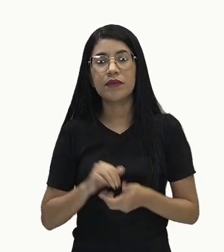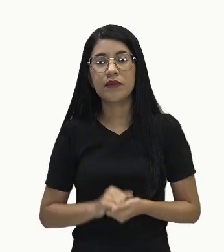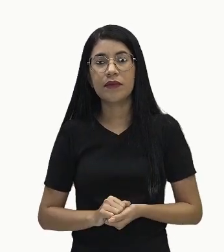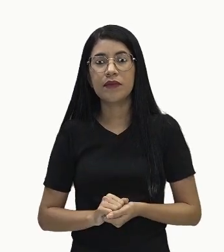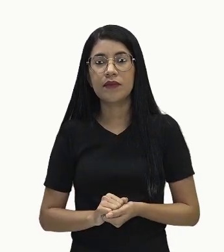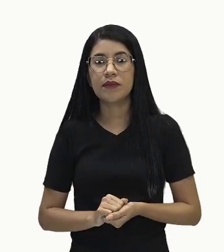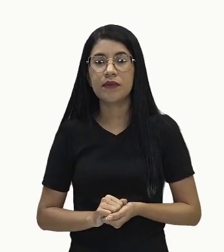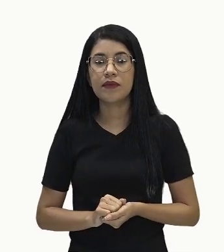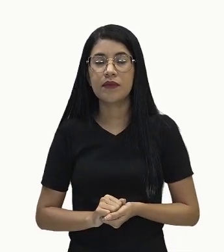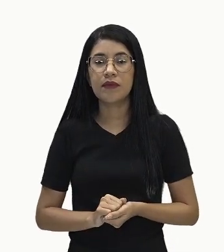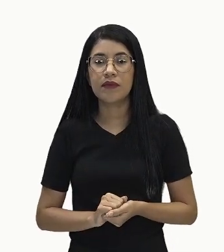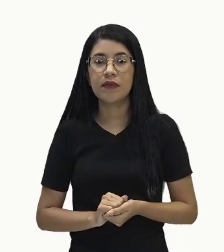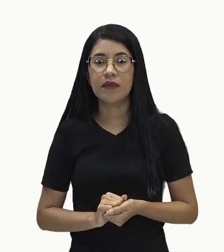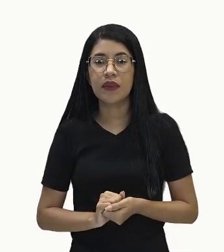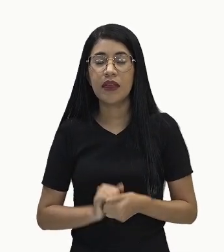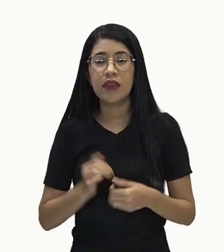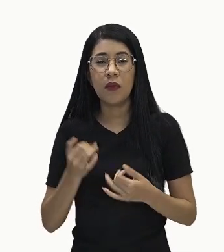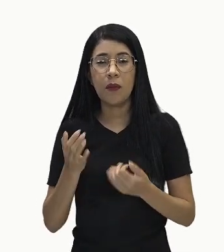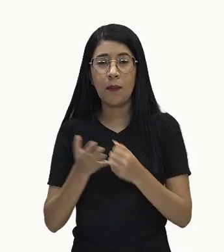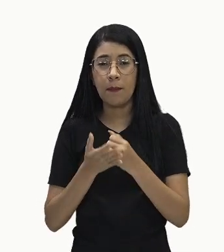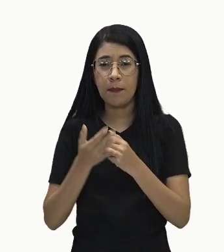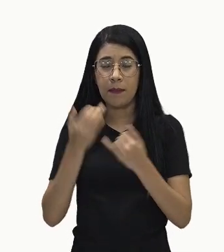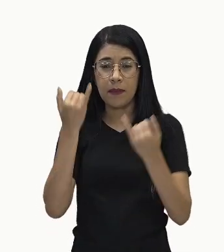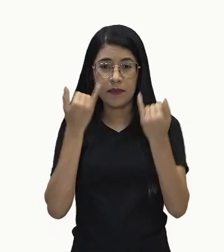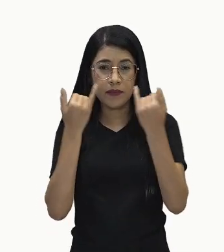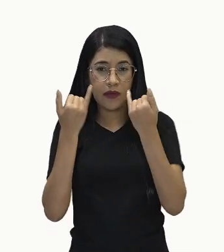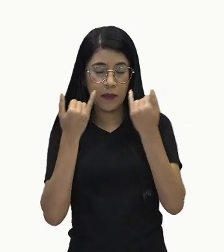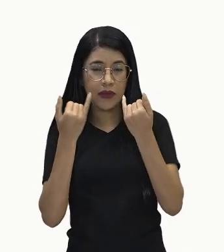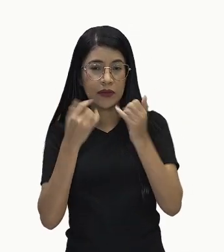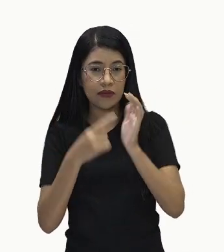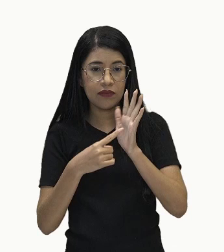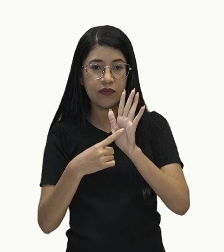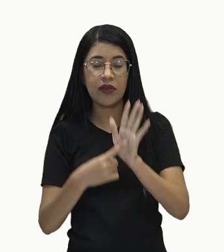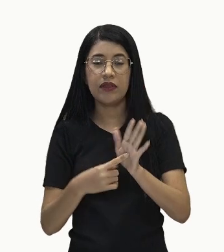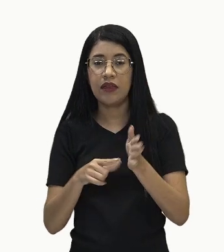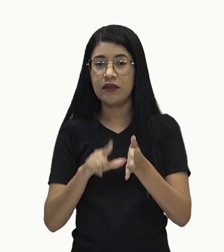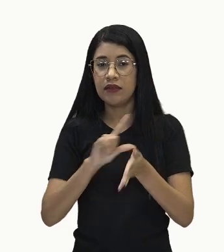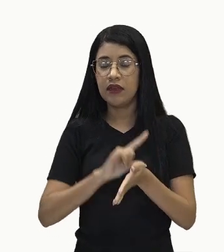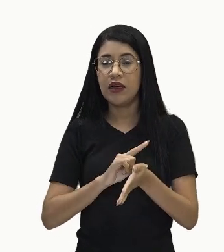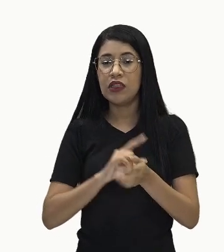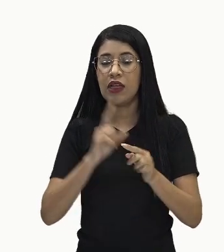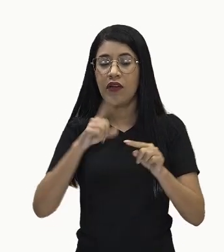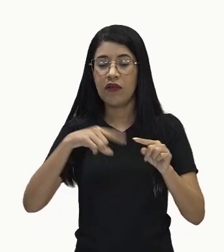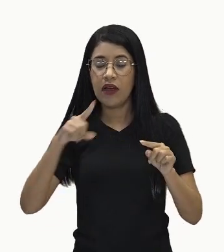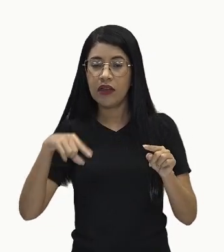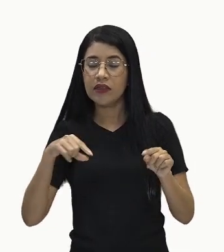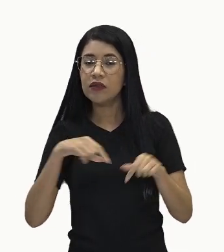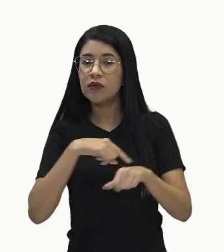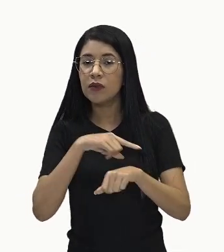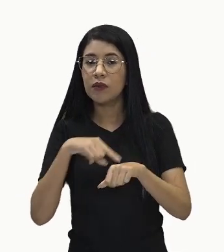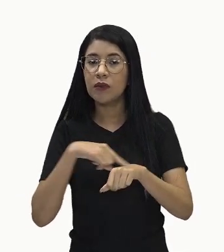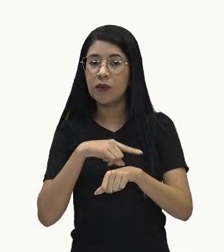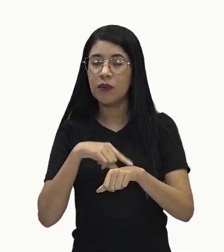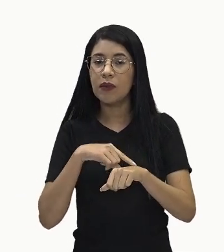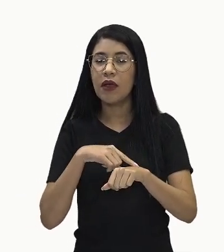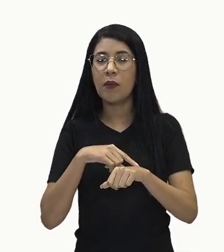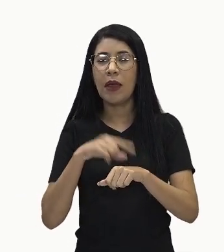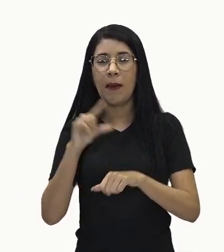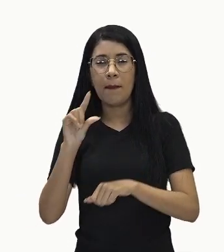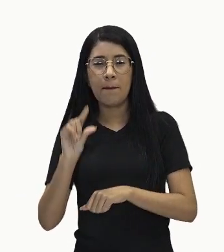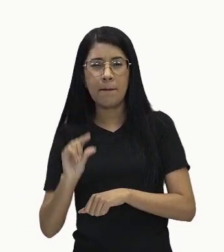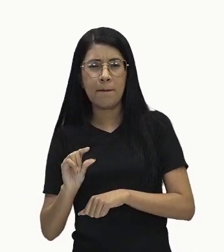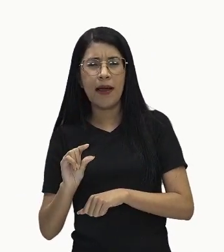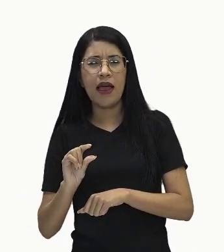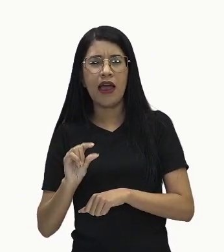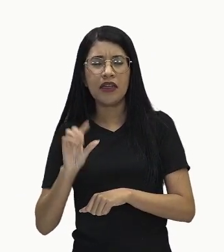mais próximo ele está da regularidade. Muito bem. Aí, ó, com base nas informações apresentadas